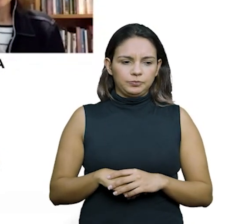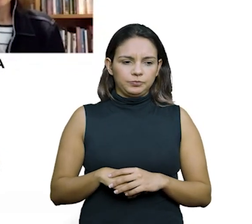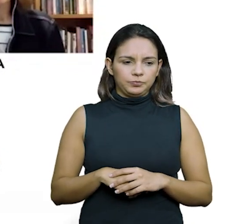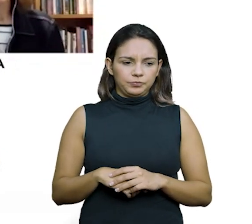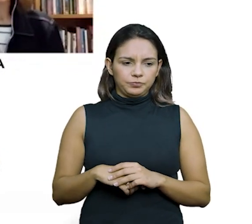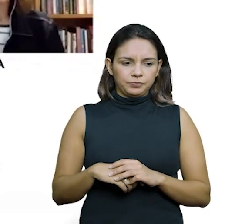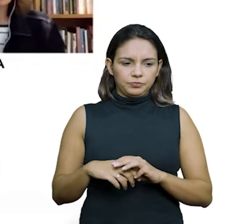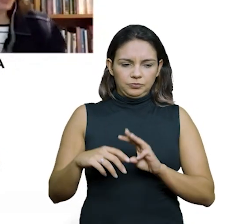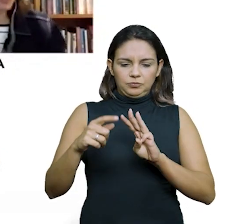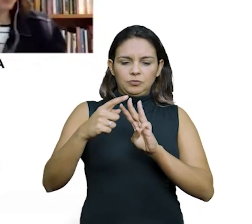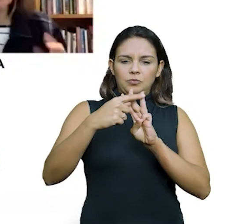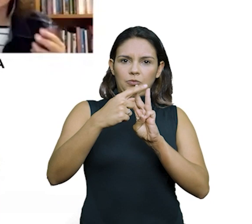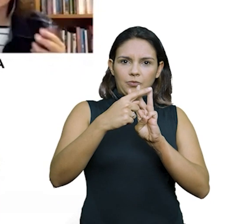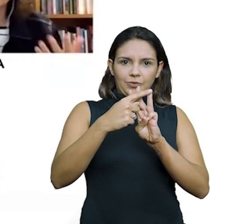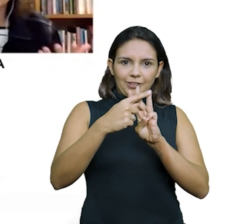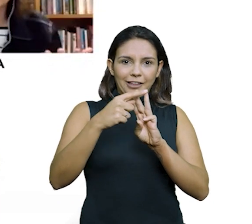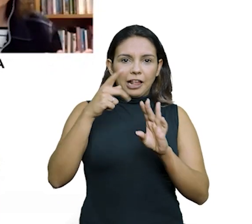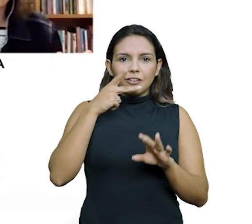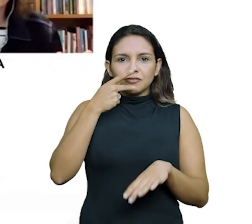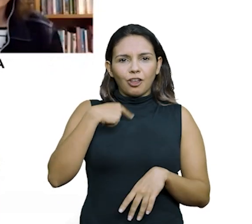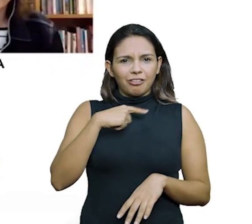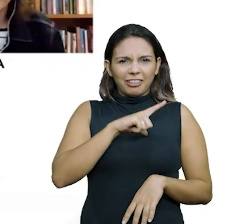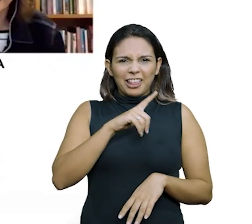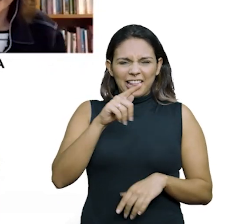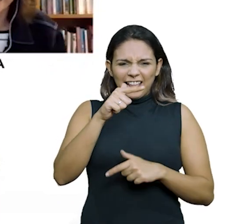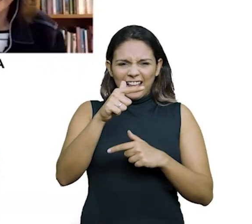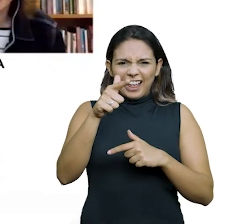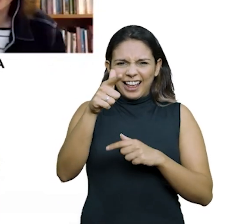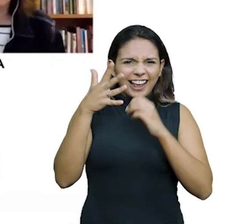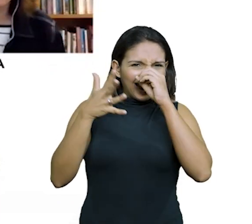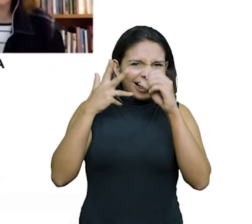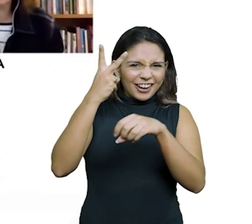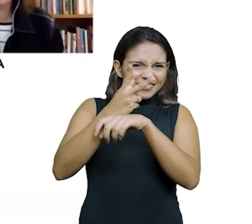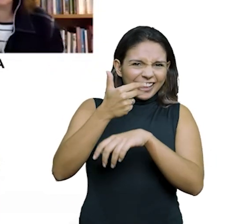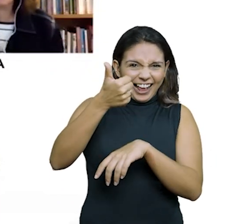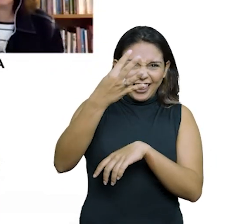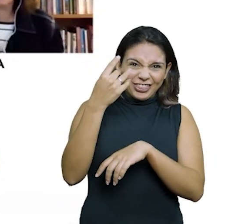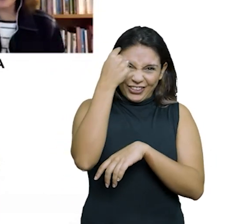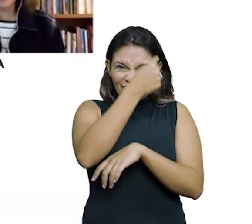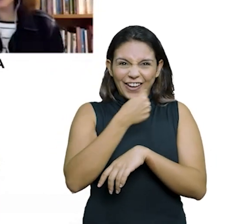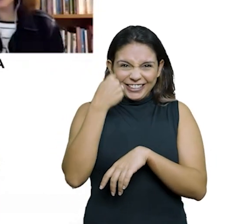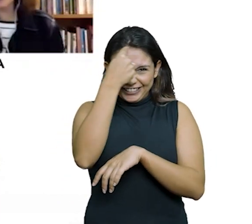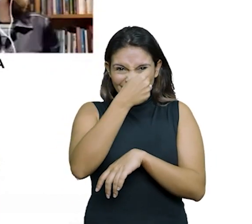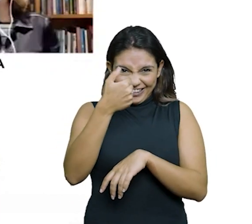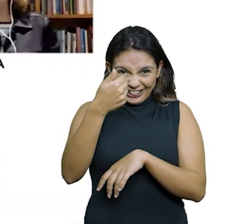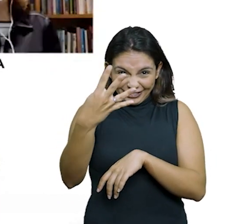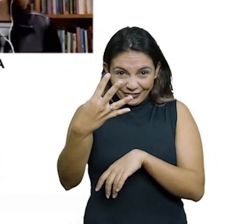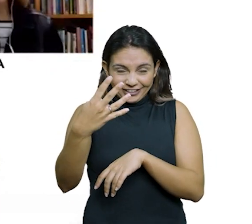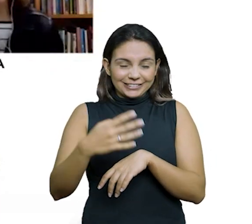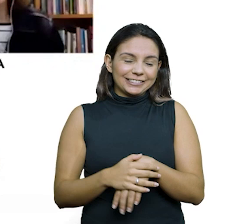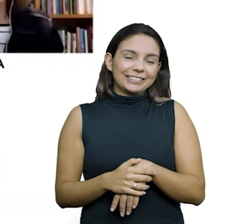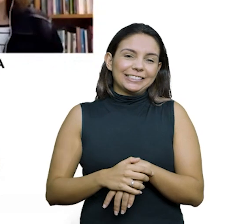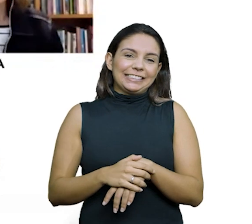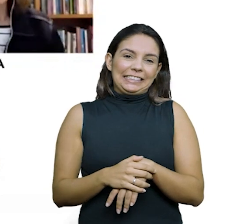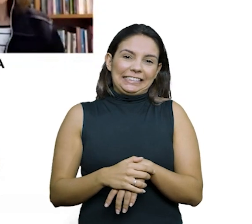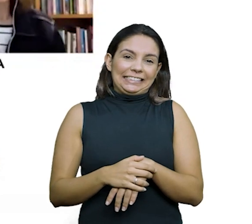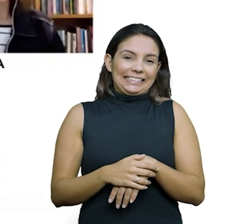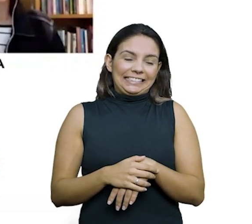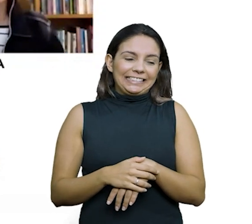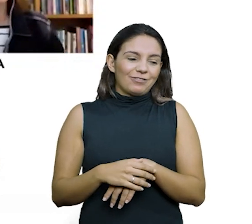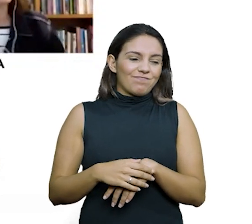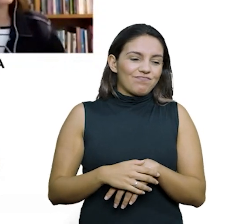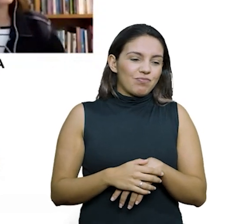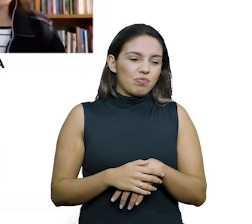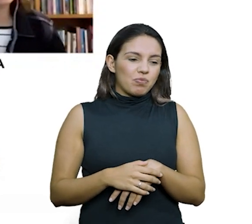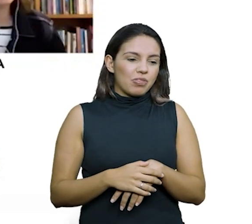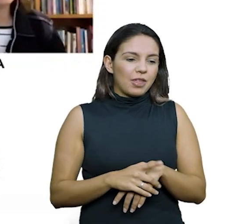Nós temos o quê? Umas 14 horas? Eu estava pensando nisso, 3h30. Afonso, vou te